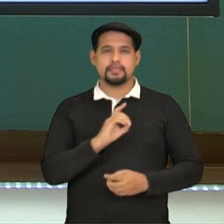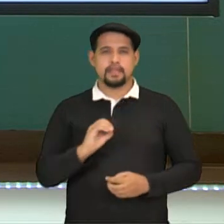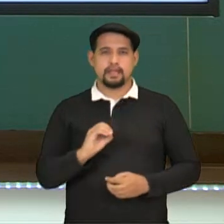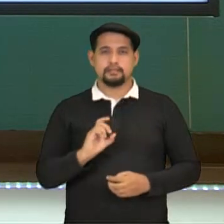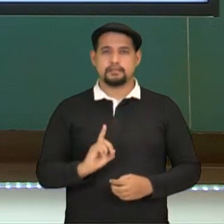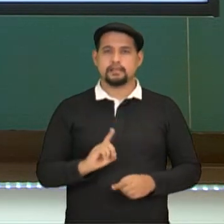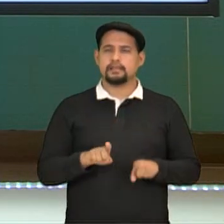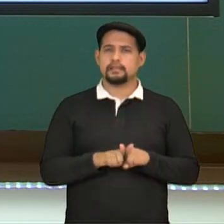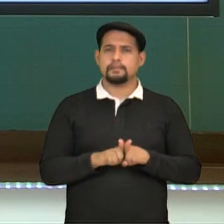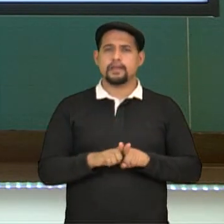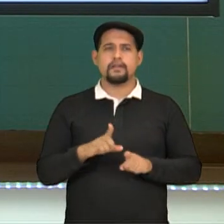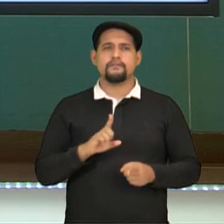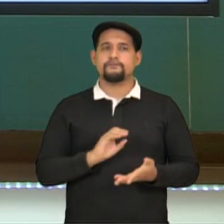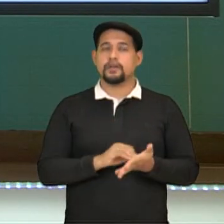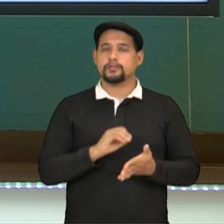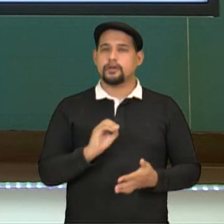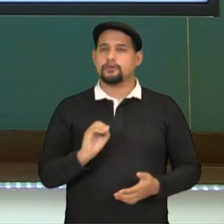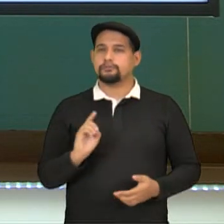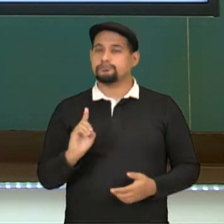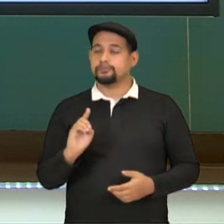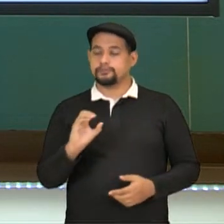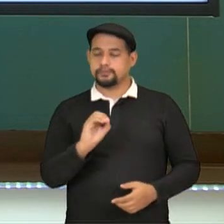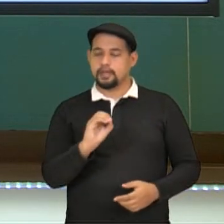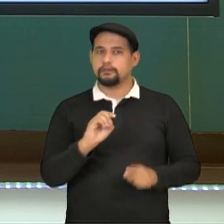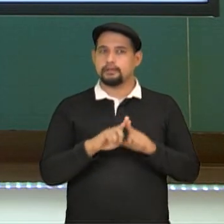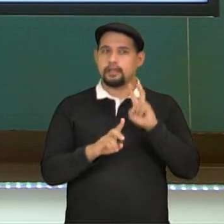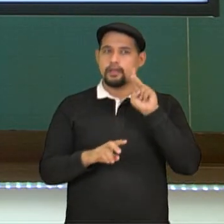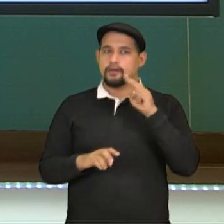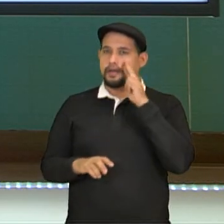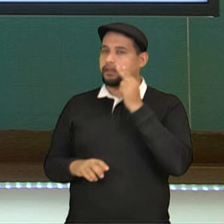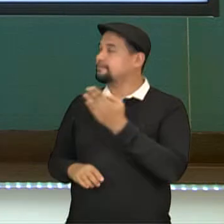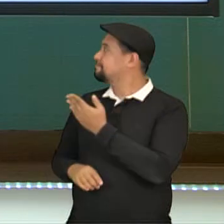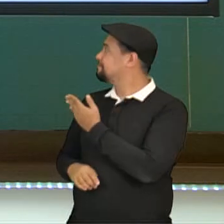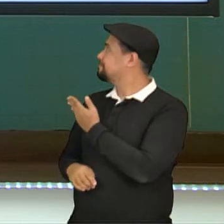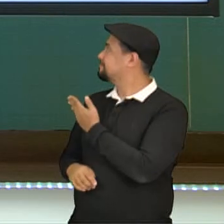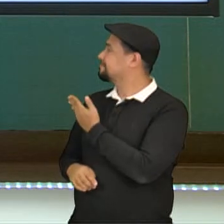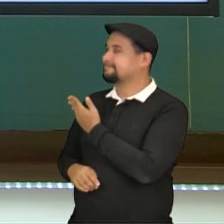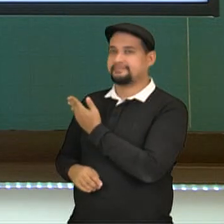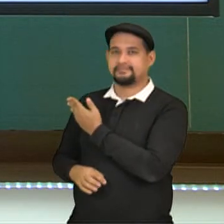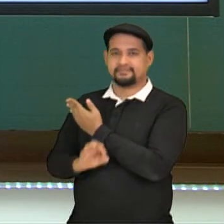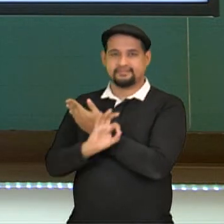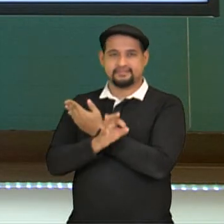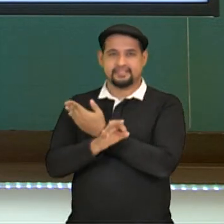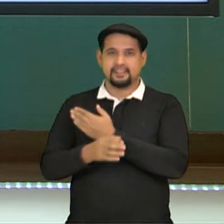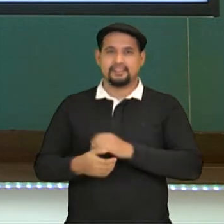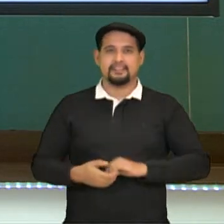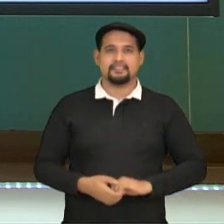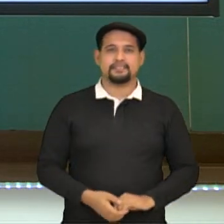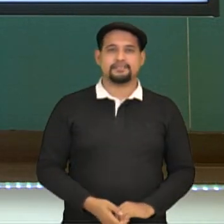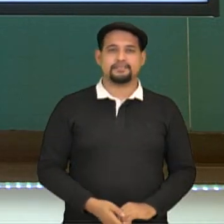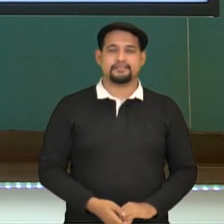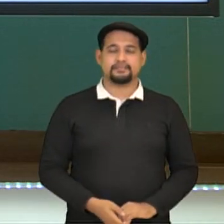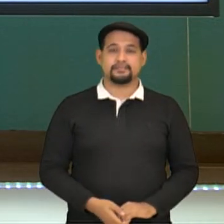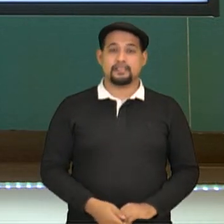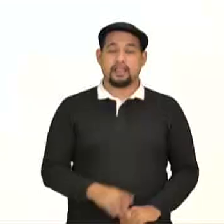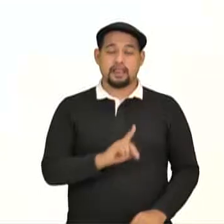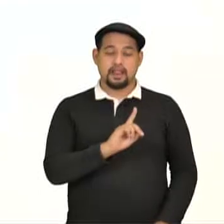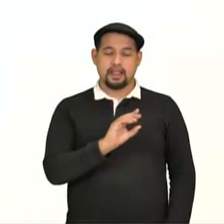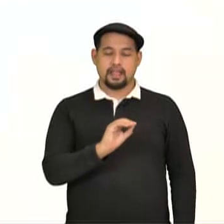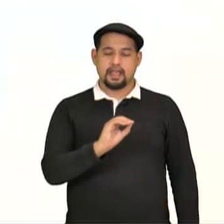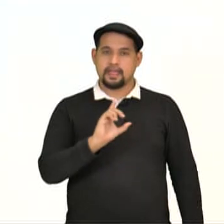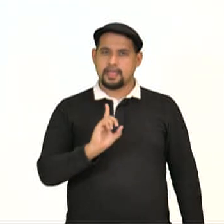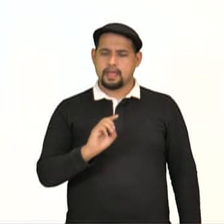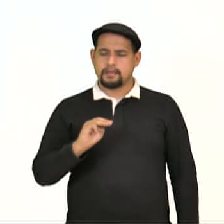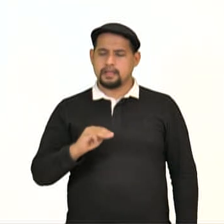de milhar, então vai ficar o 1 aqui e o 0 aqui para dar a minha 10 dezenas de milhar, certo? Então, 10 dezenas de